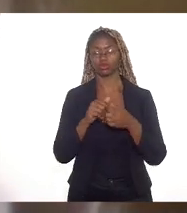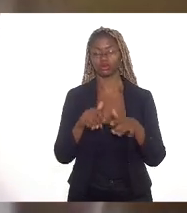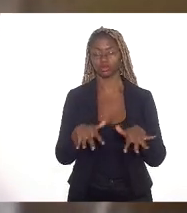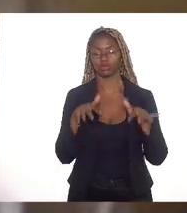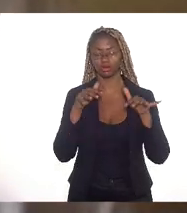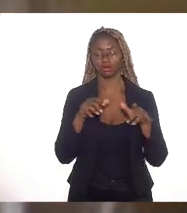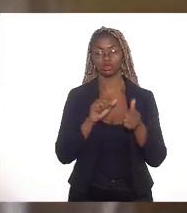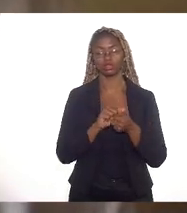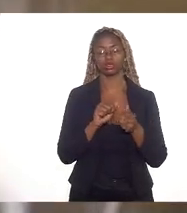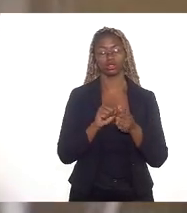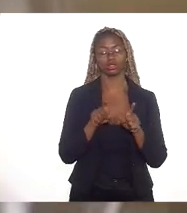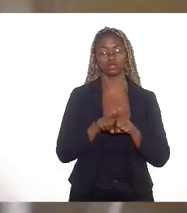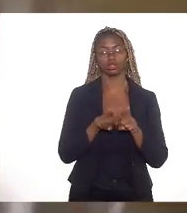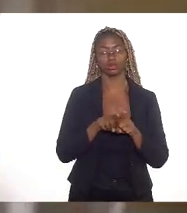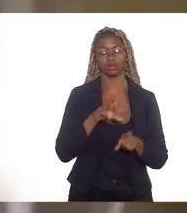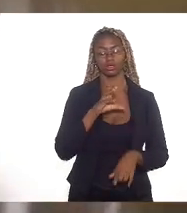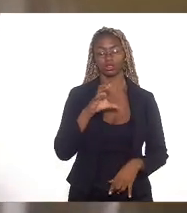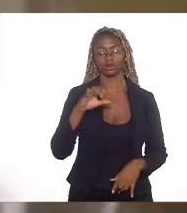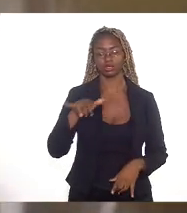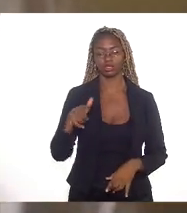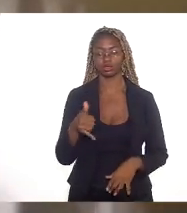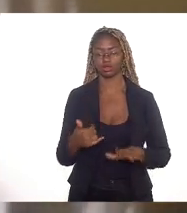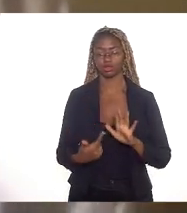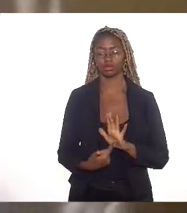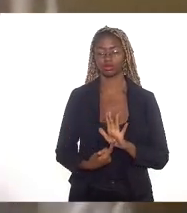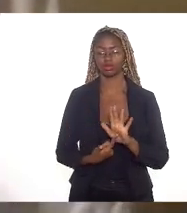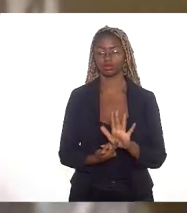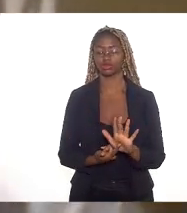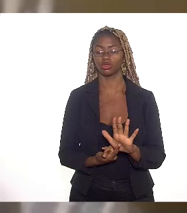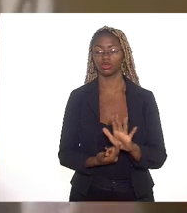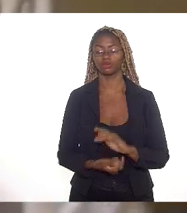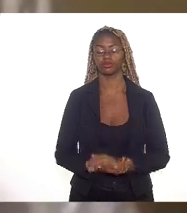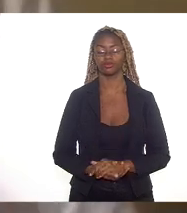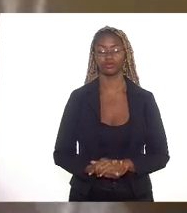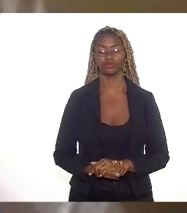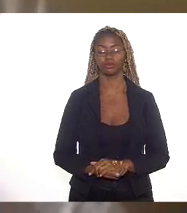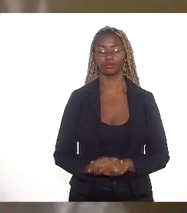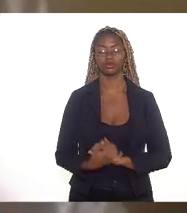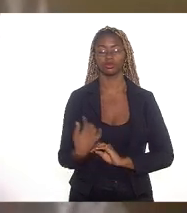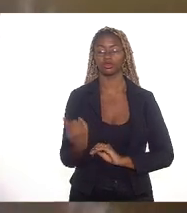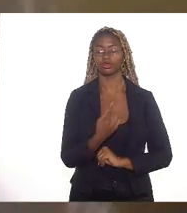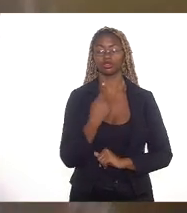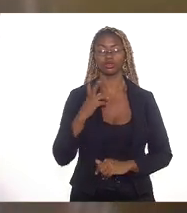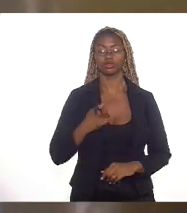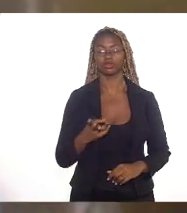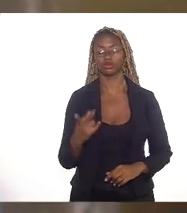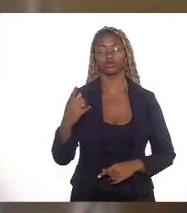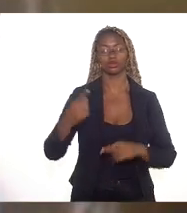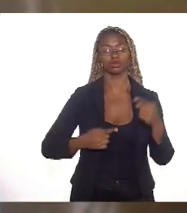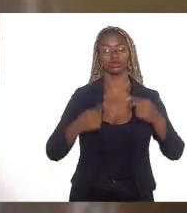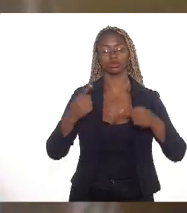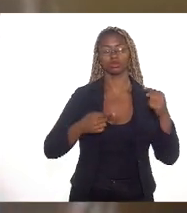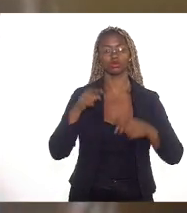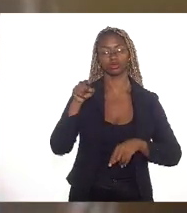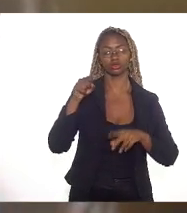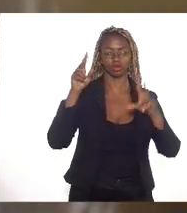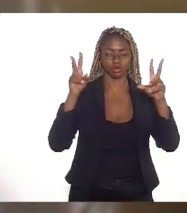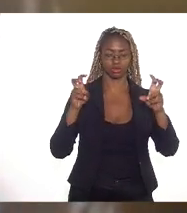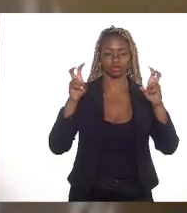CCJ aqui transpôs, né? Acho que a gente ainda seguirá debatendo o tema,